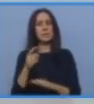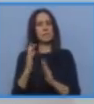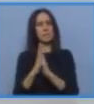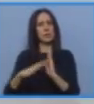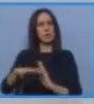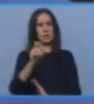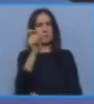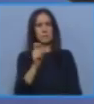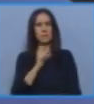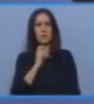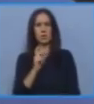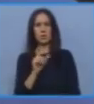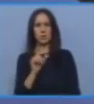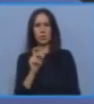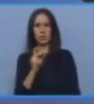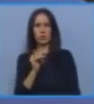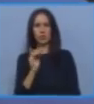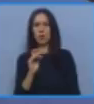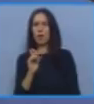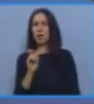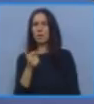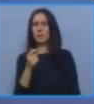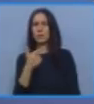ocasião habitualmente ligada